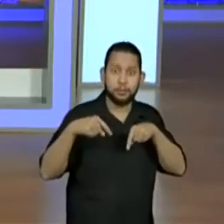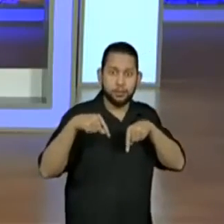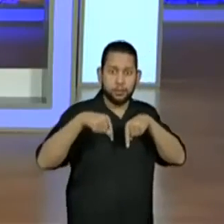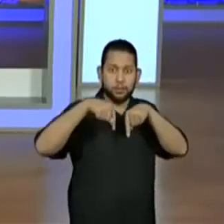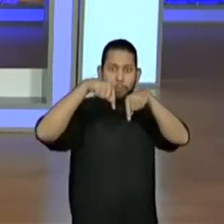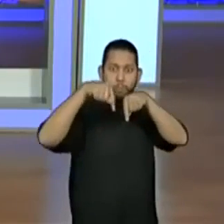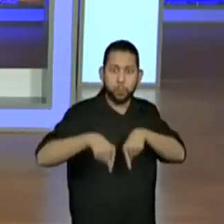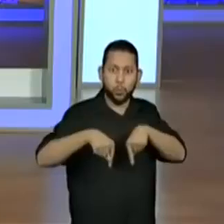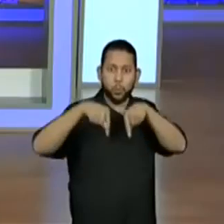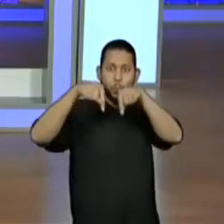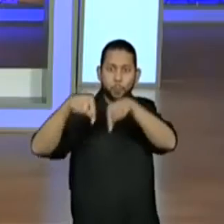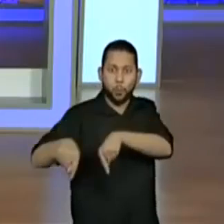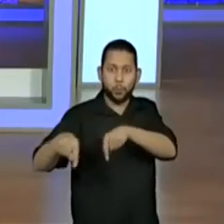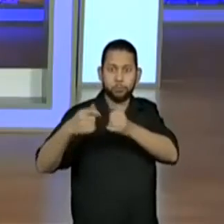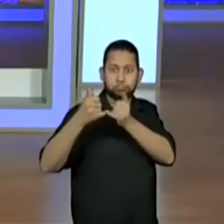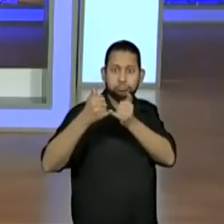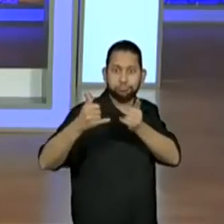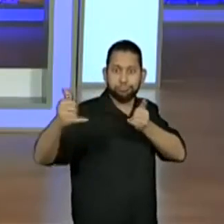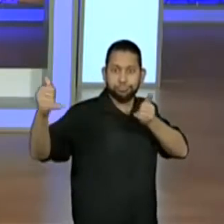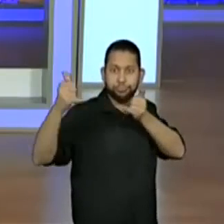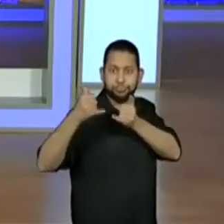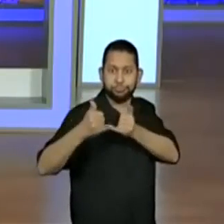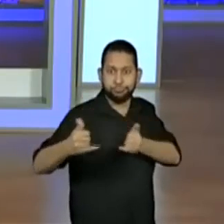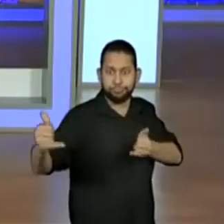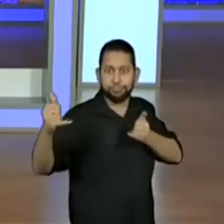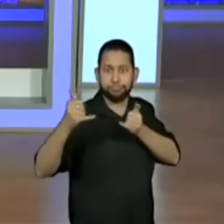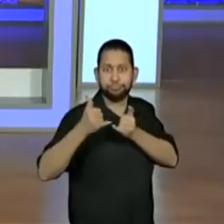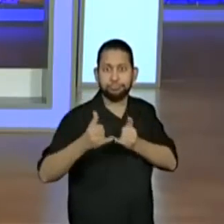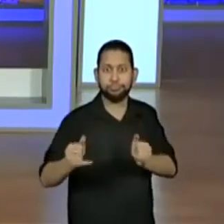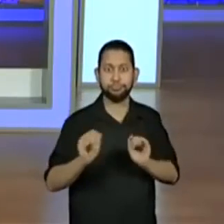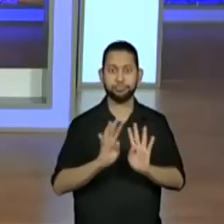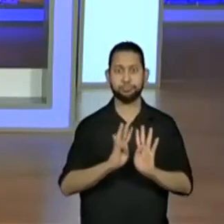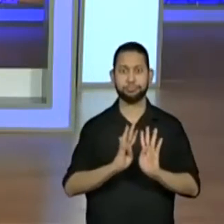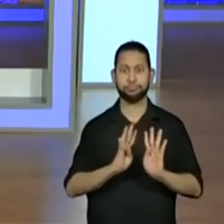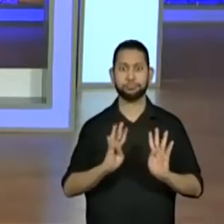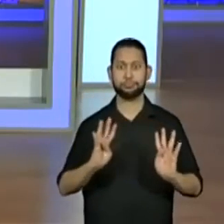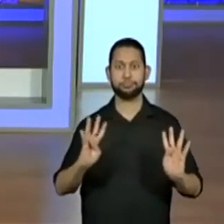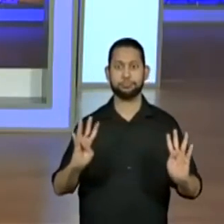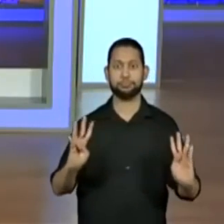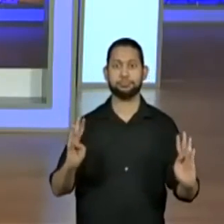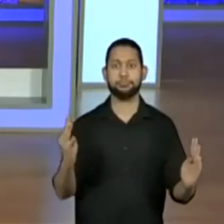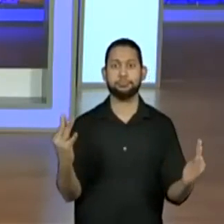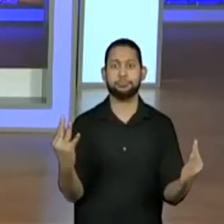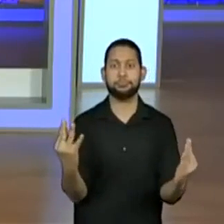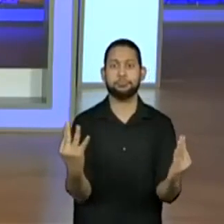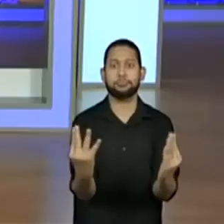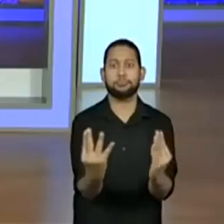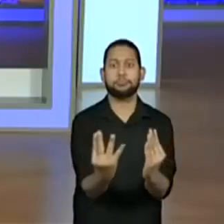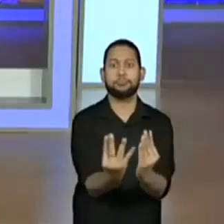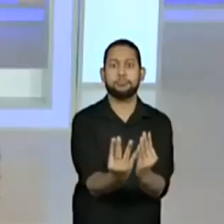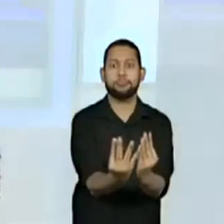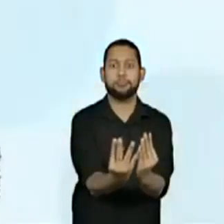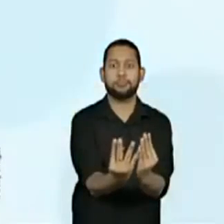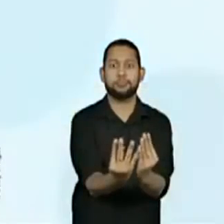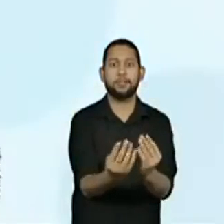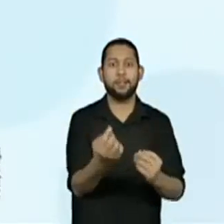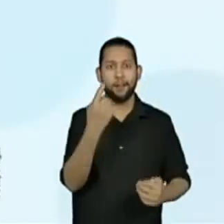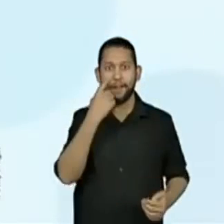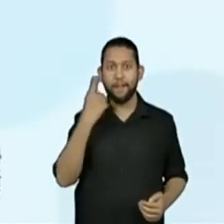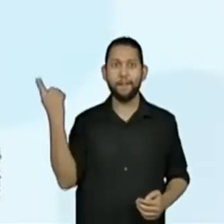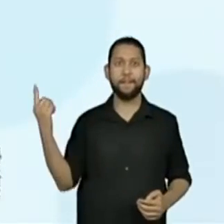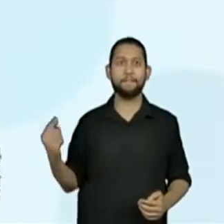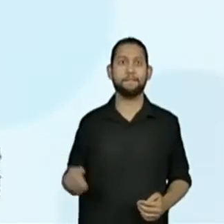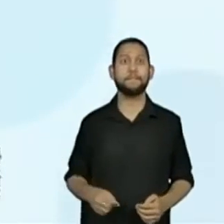horta em uma cerca porque a nossa situação problema vai falar nisso eu est antecipando então